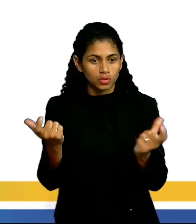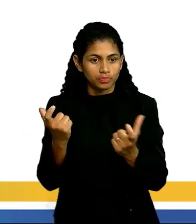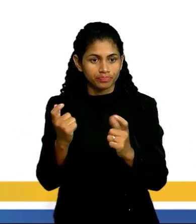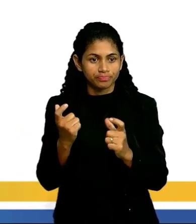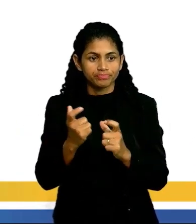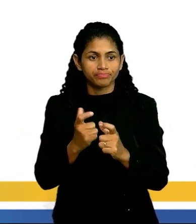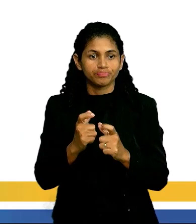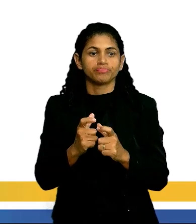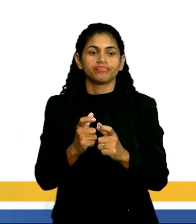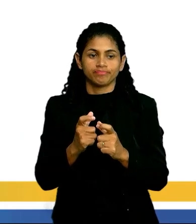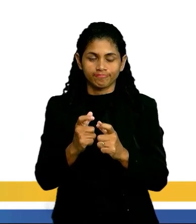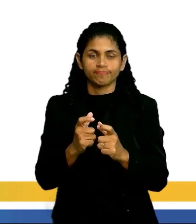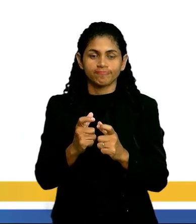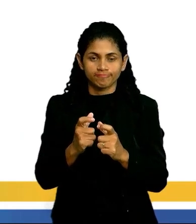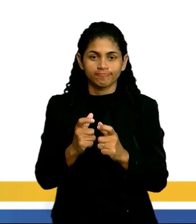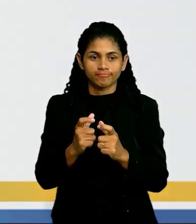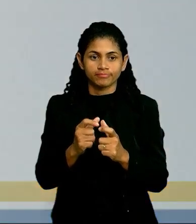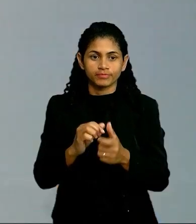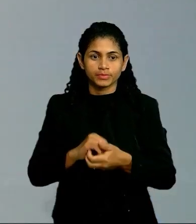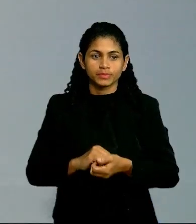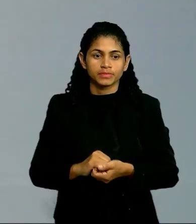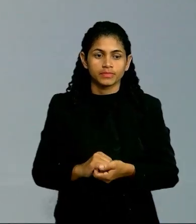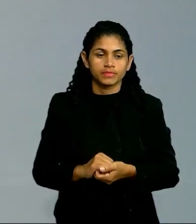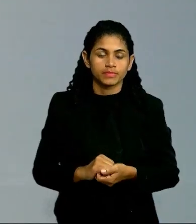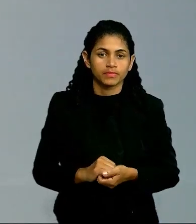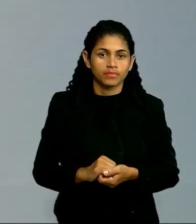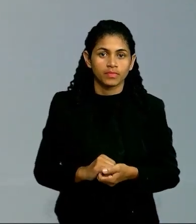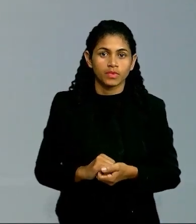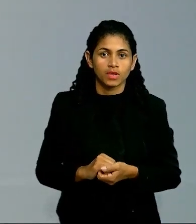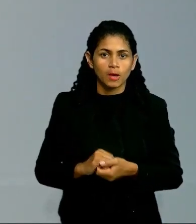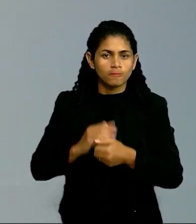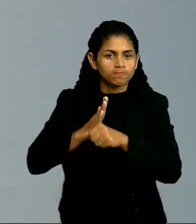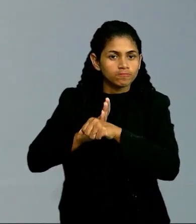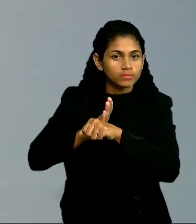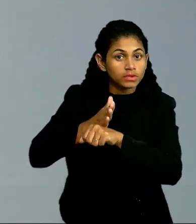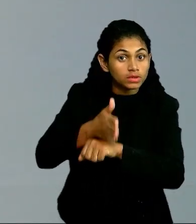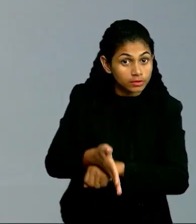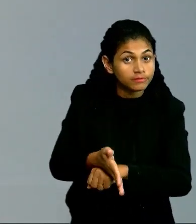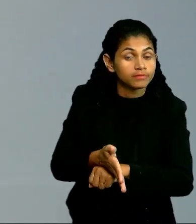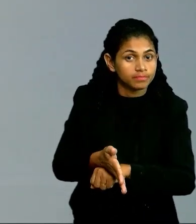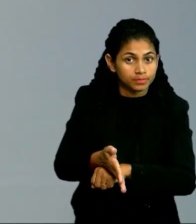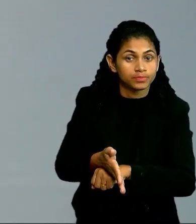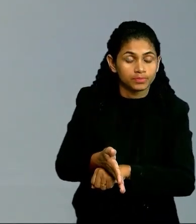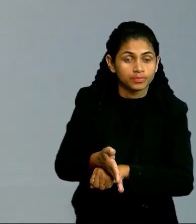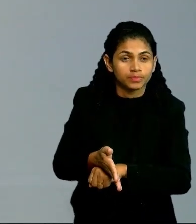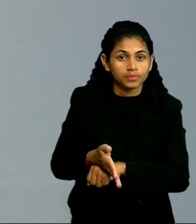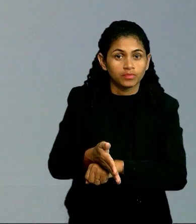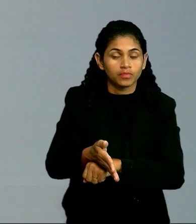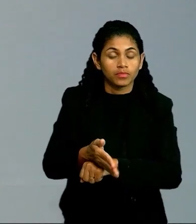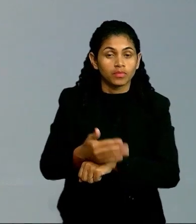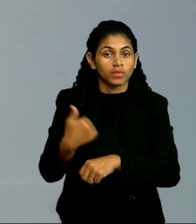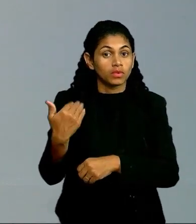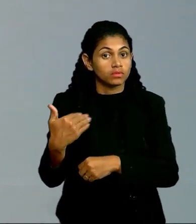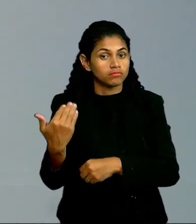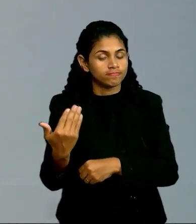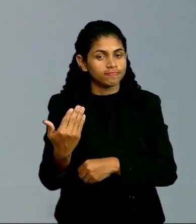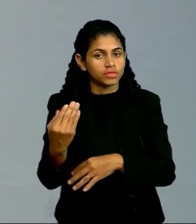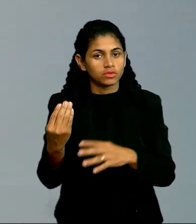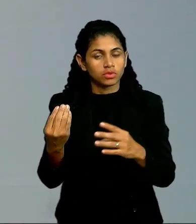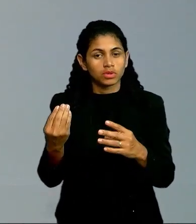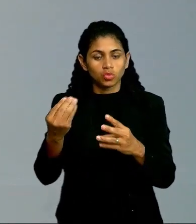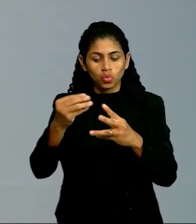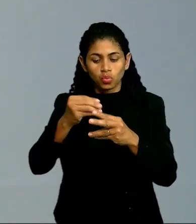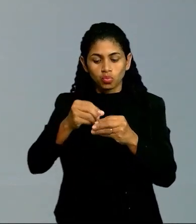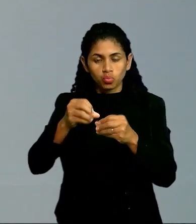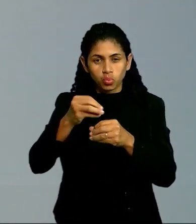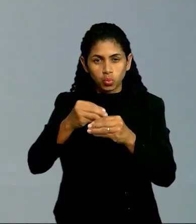ele provoca a ação, ele não sofre a ação, tá? Então, olha só, quando a substância oxida, alguém reduz.